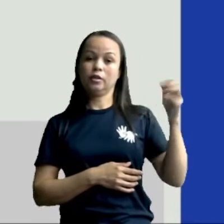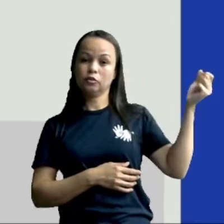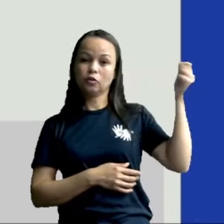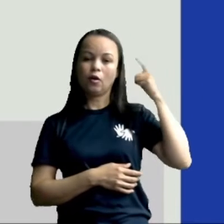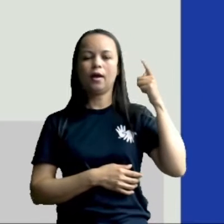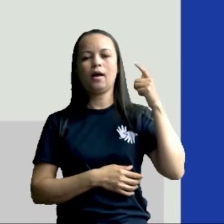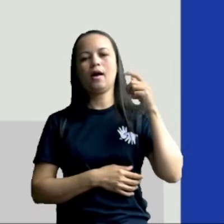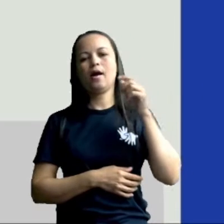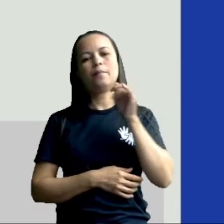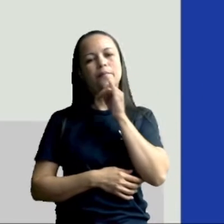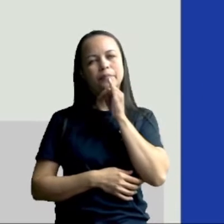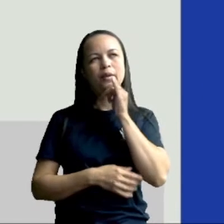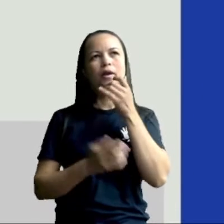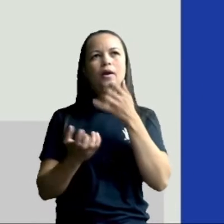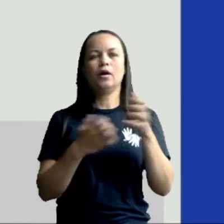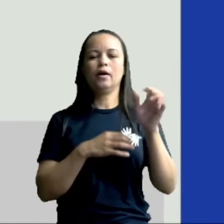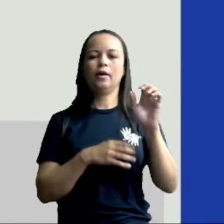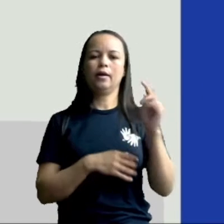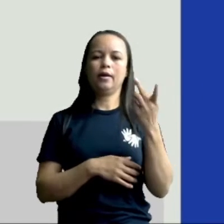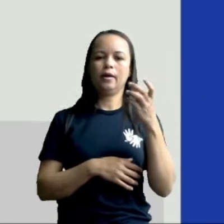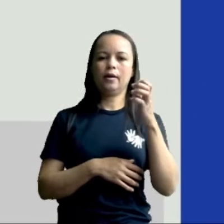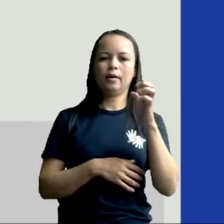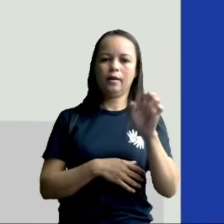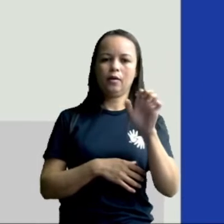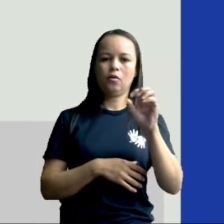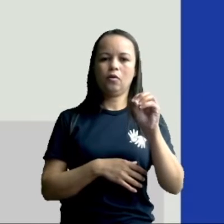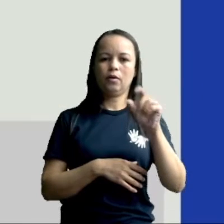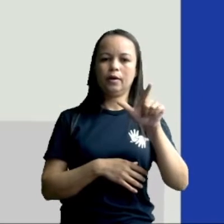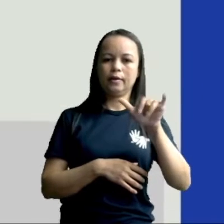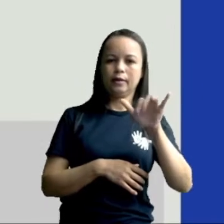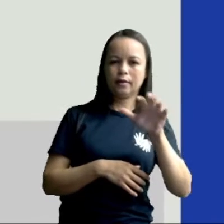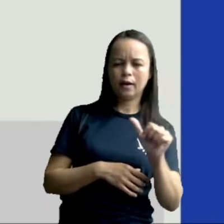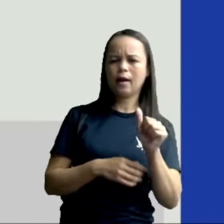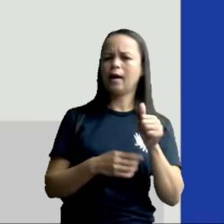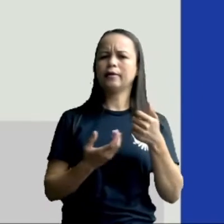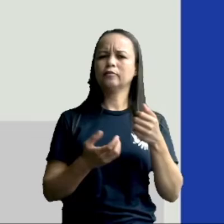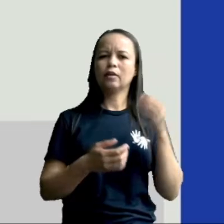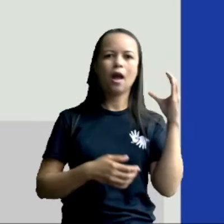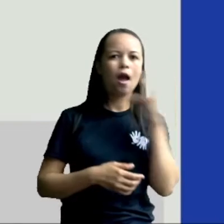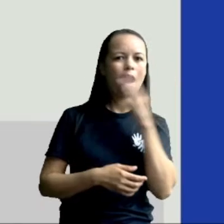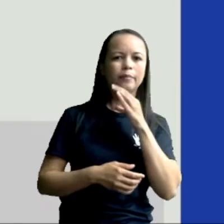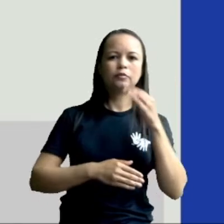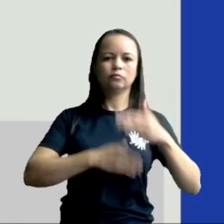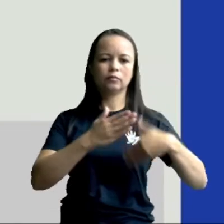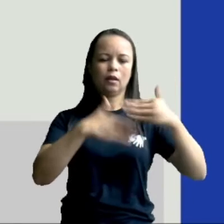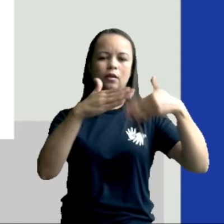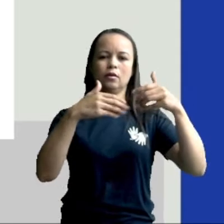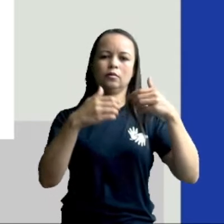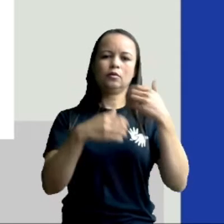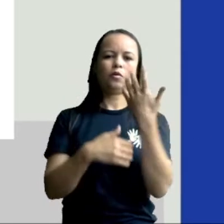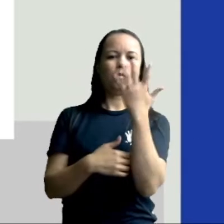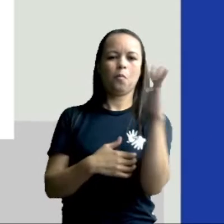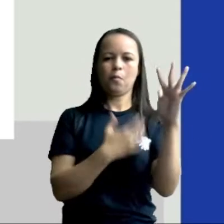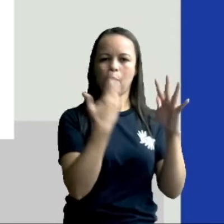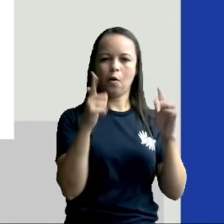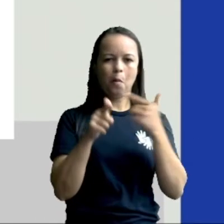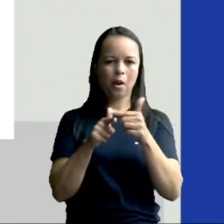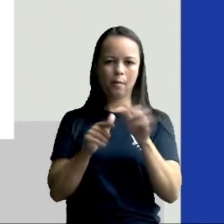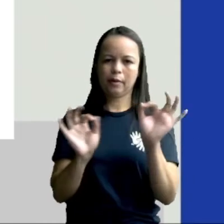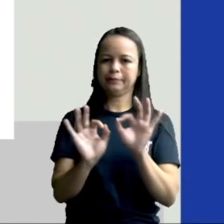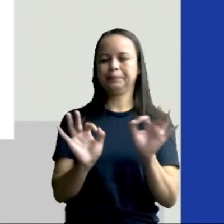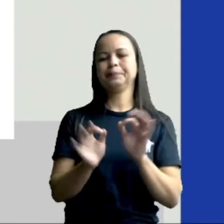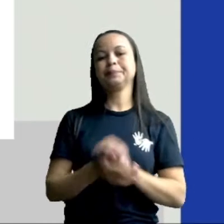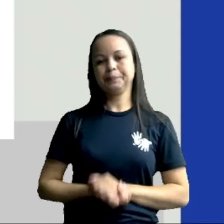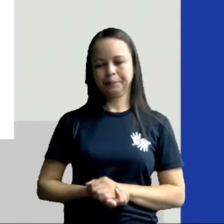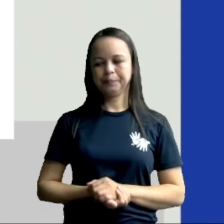eólica, tá certo? Ela consegue se repor rapidamente, sem muitos danos para a natureza.